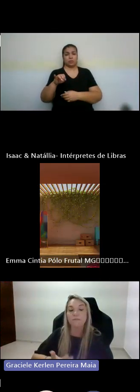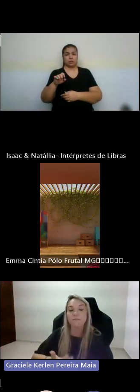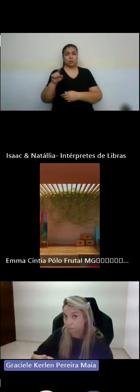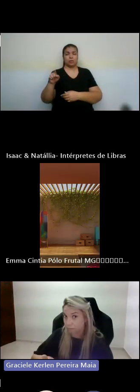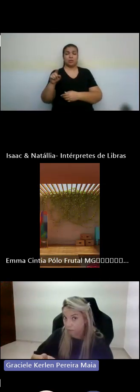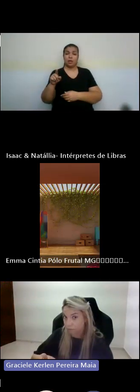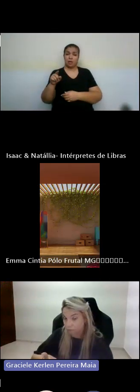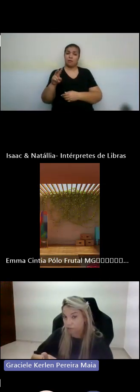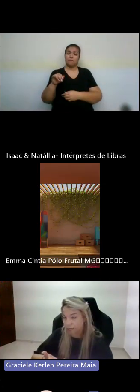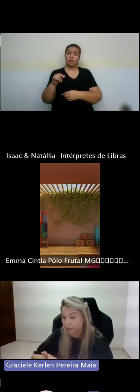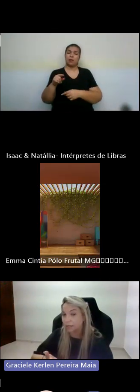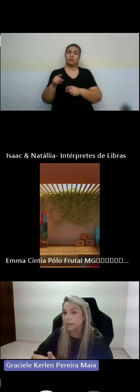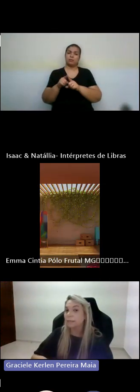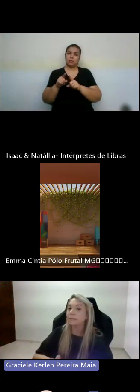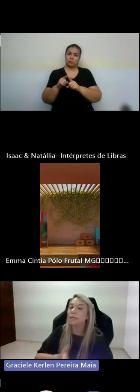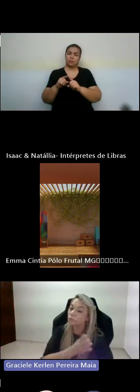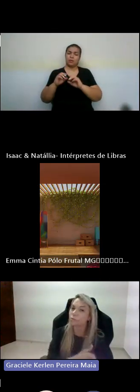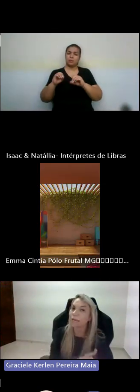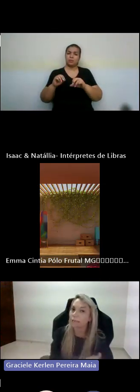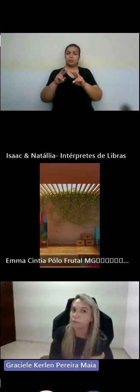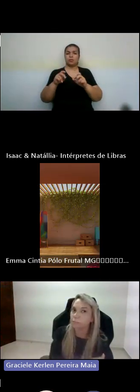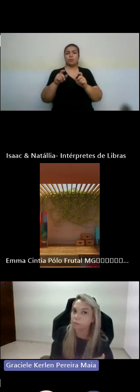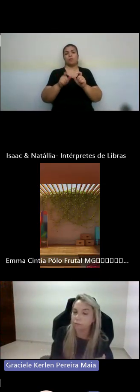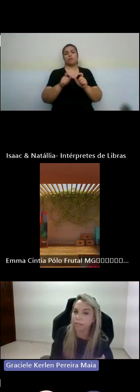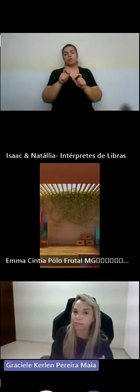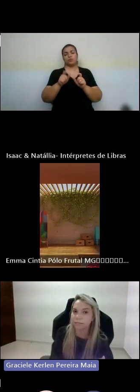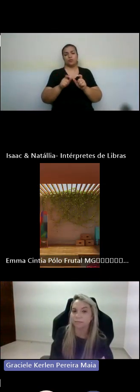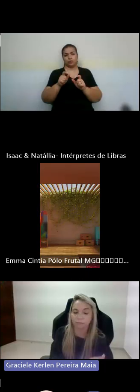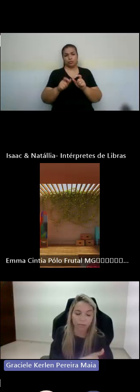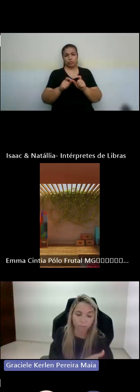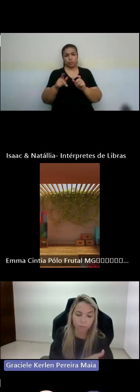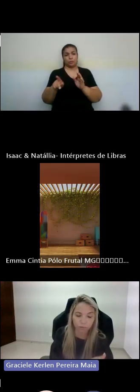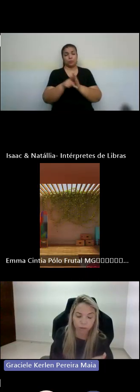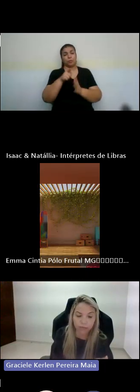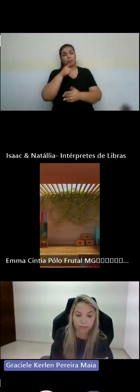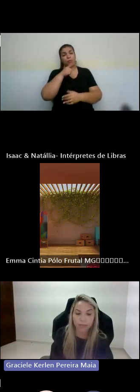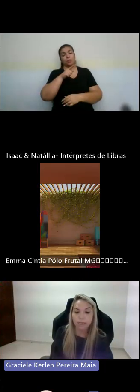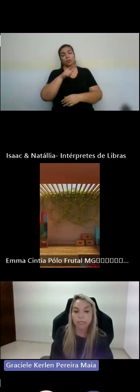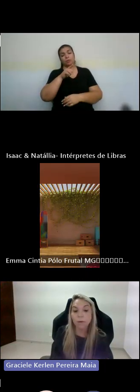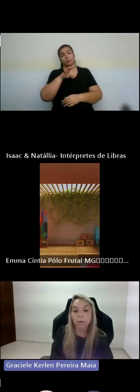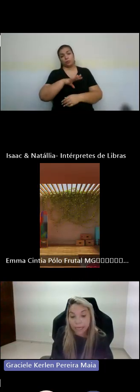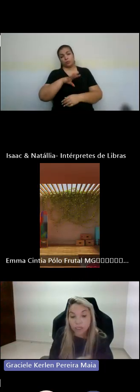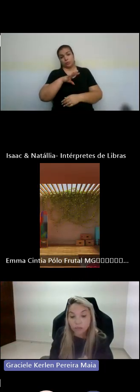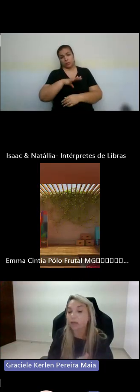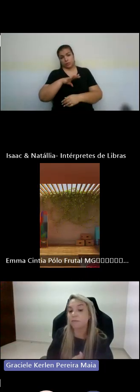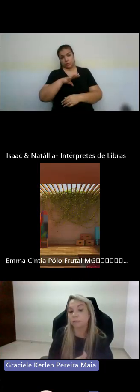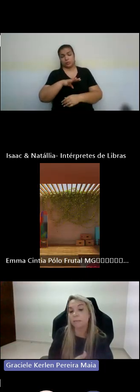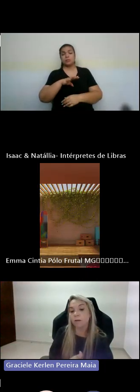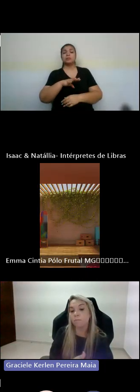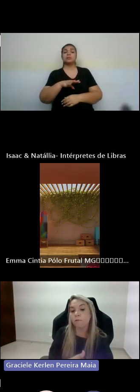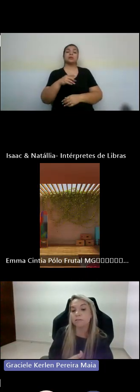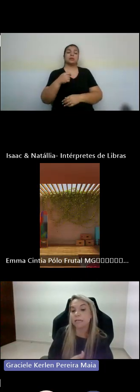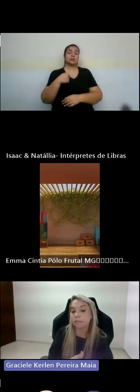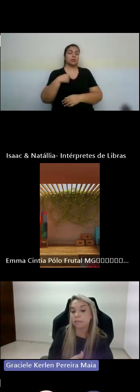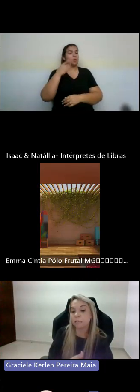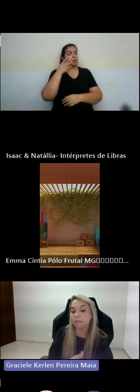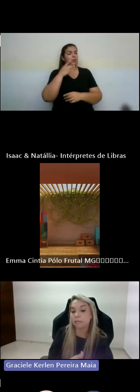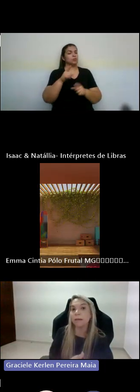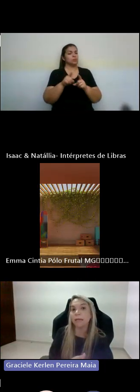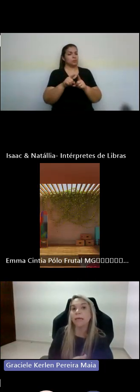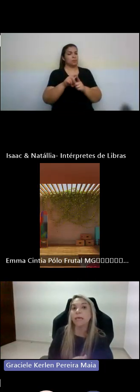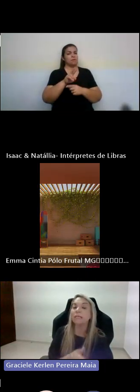trabalhar com vocês morfologia, tanto da língua portuguesa, e eu acredito que ela vai trabalhar um pouco da